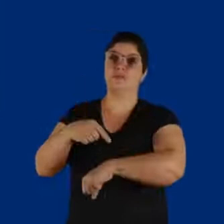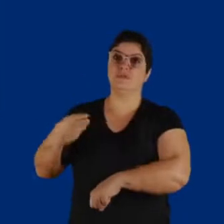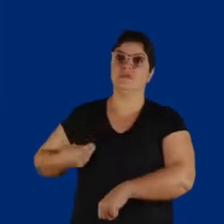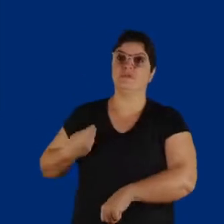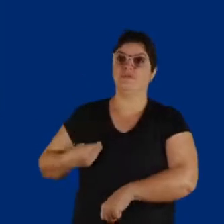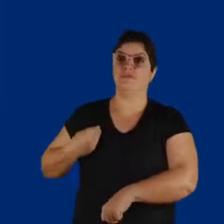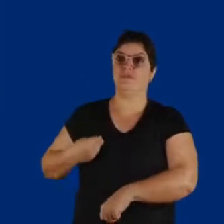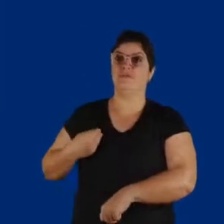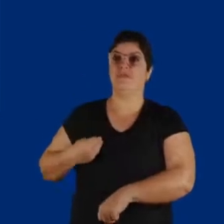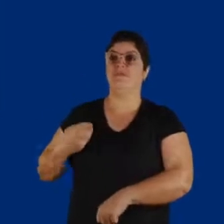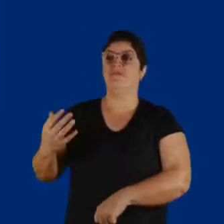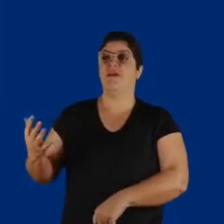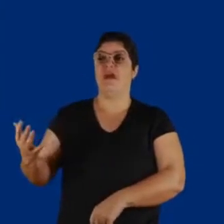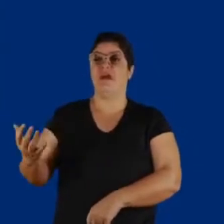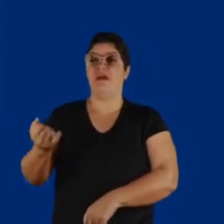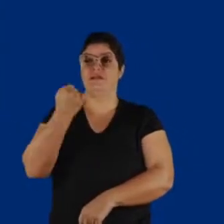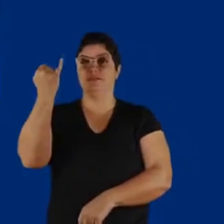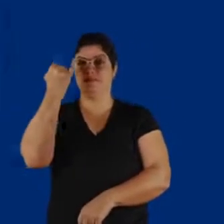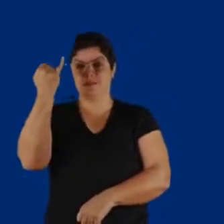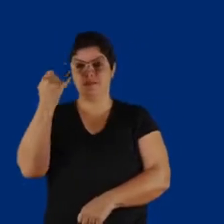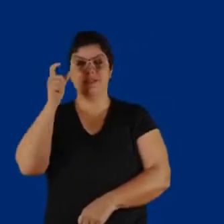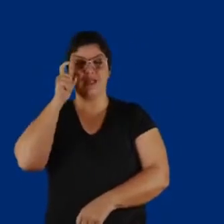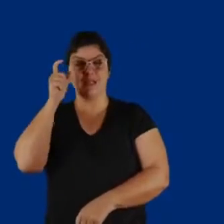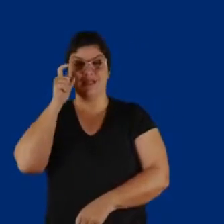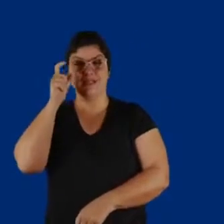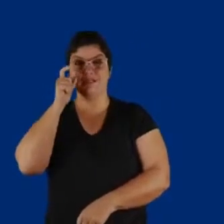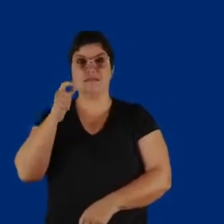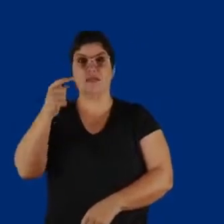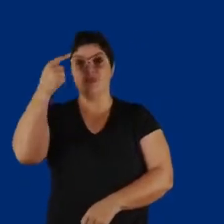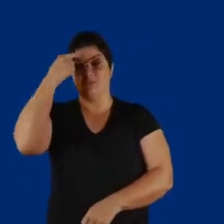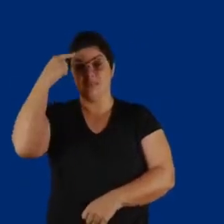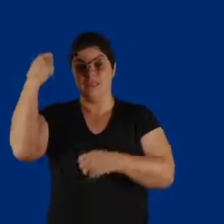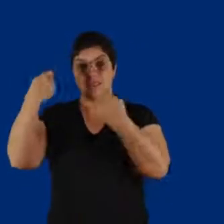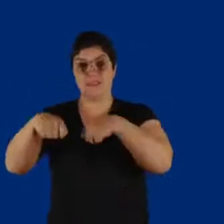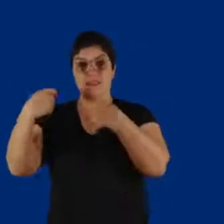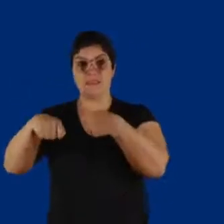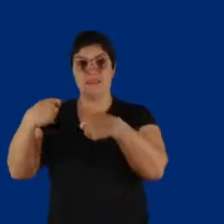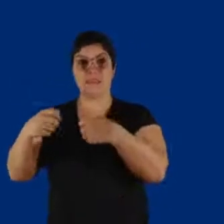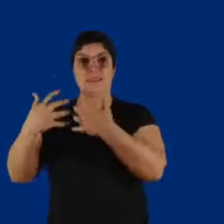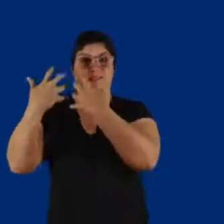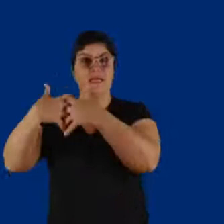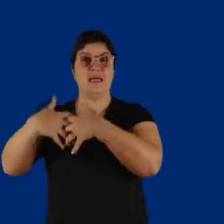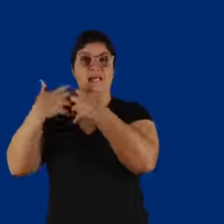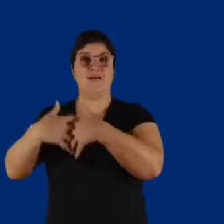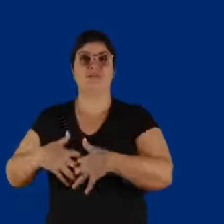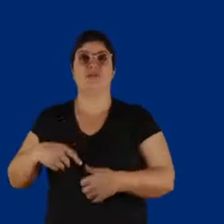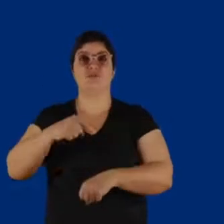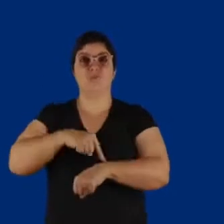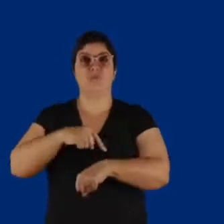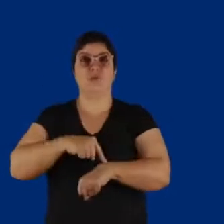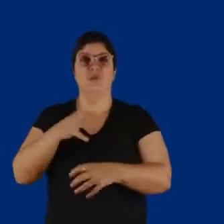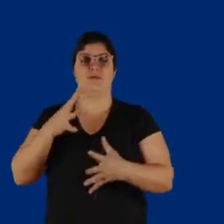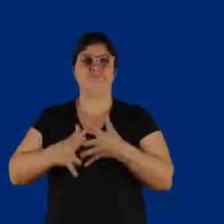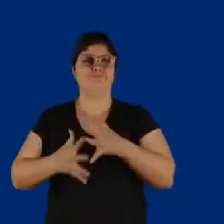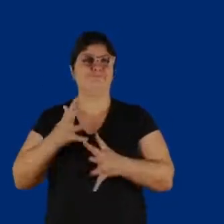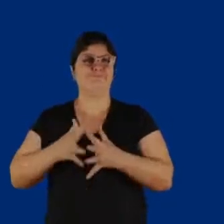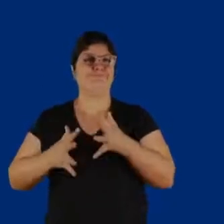é complexo. Obrigada. É impressionante ouvindo a Jess, como as questões no Brasil são as mesmas, né?